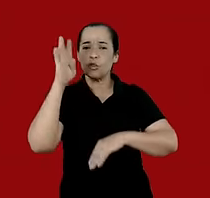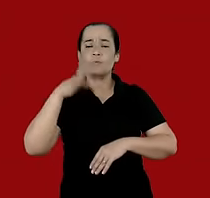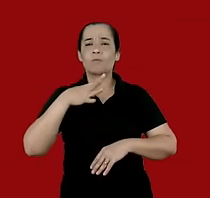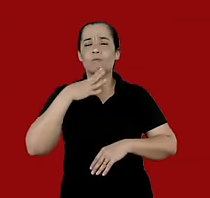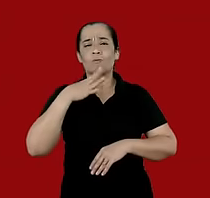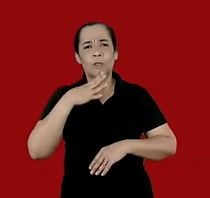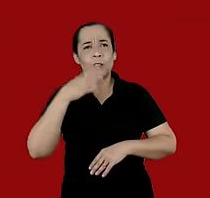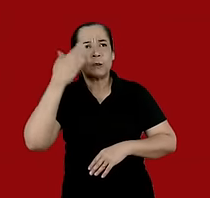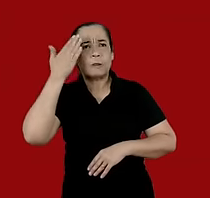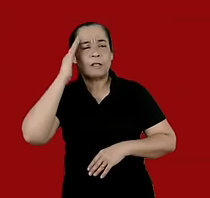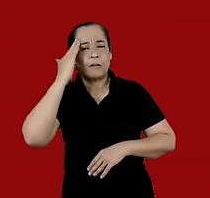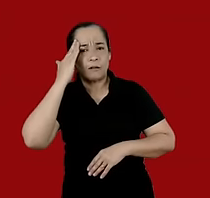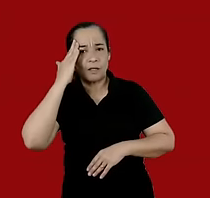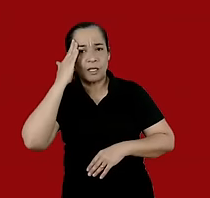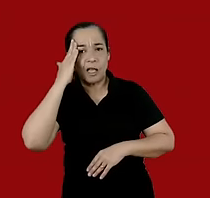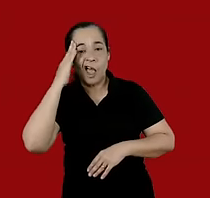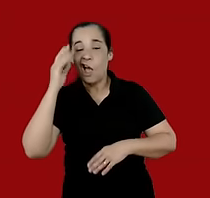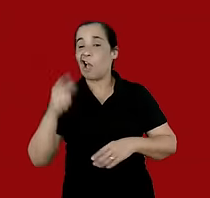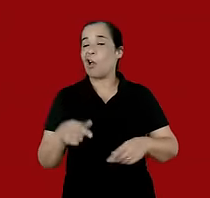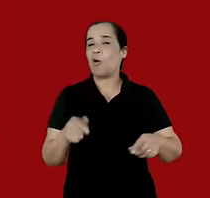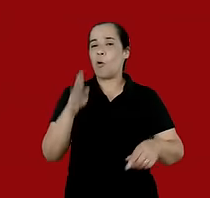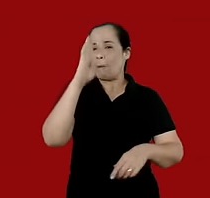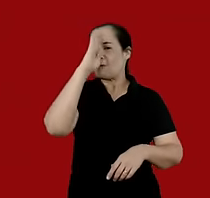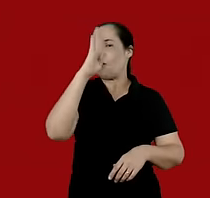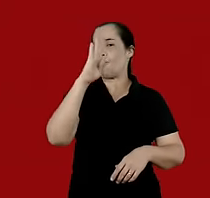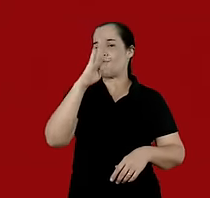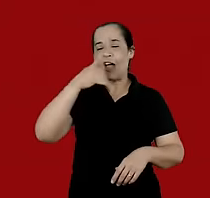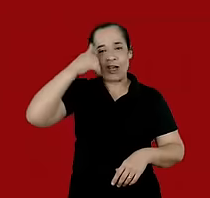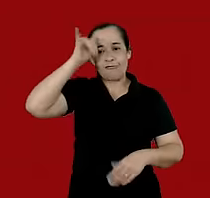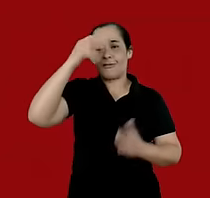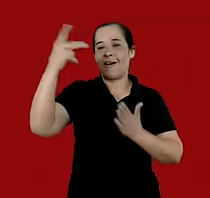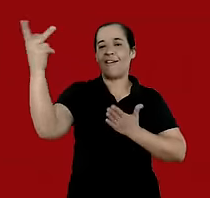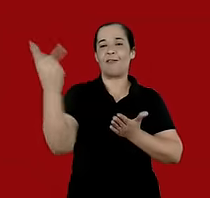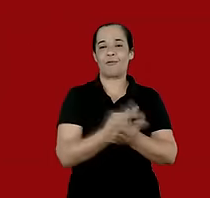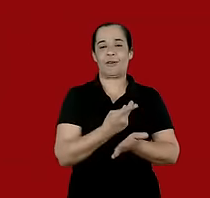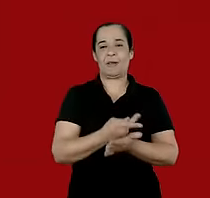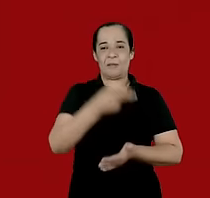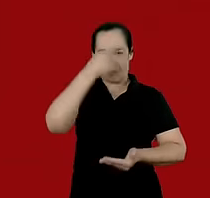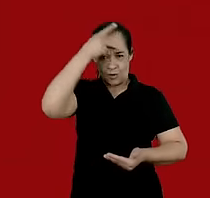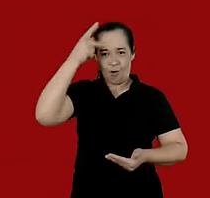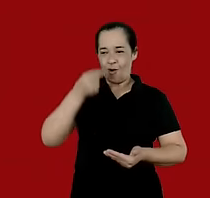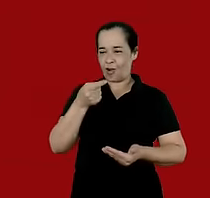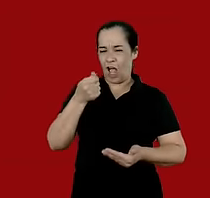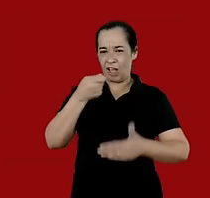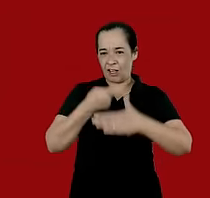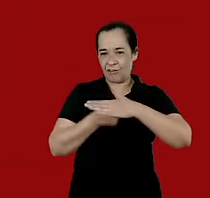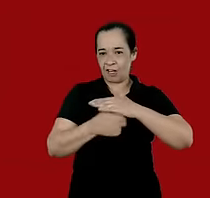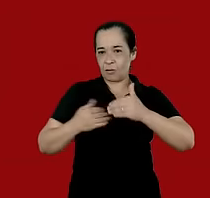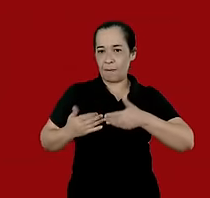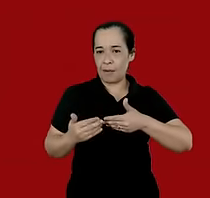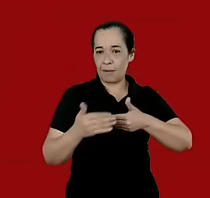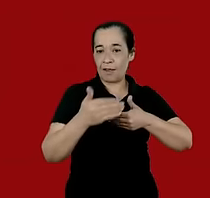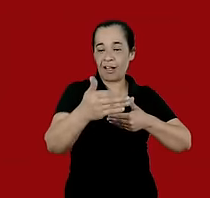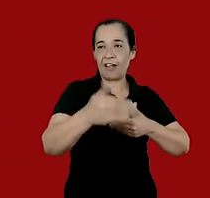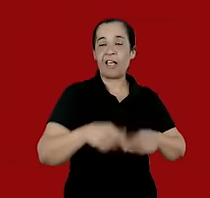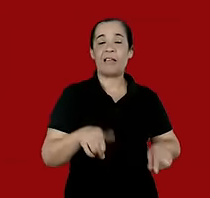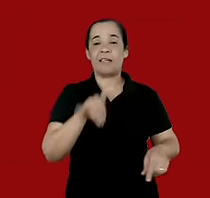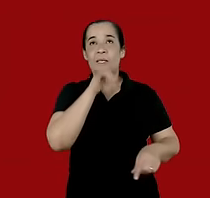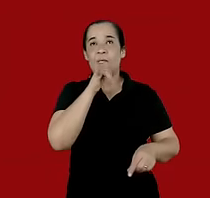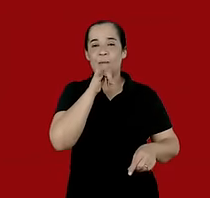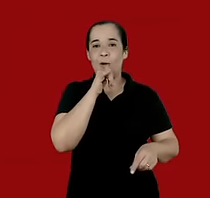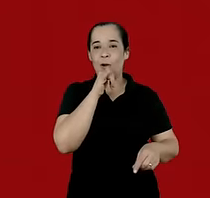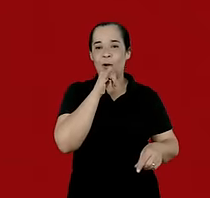cometa um erro principal quem é quem é investidor longo prazo sabe disso que é vender na baixa e comprar na alta então